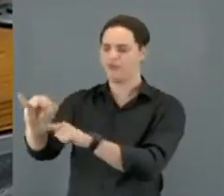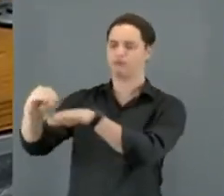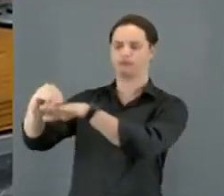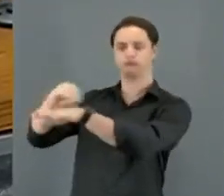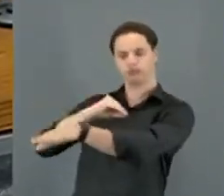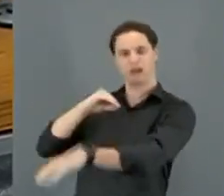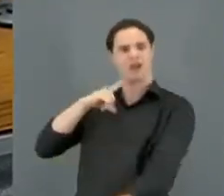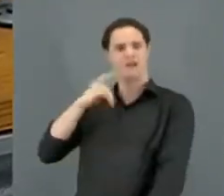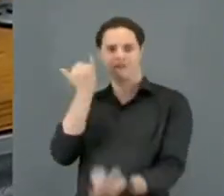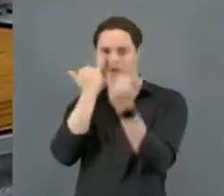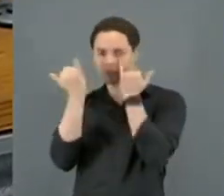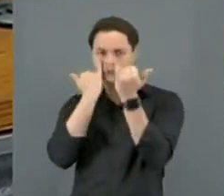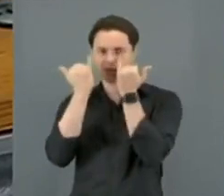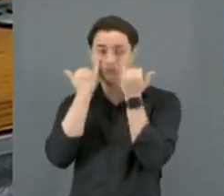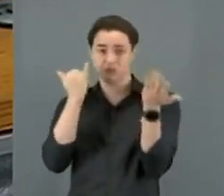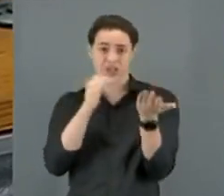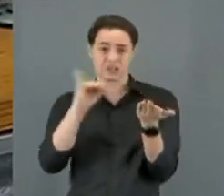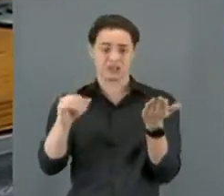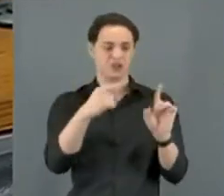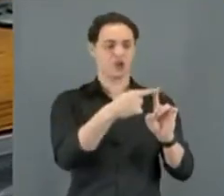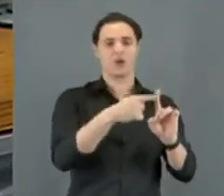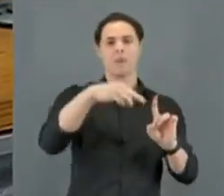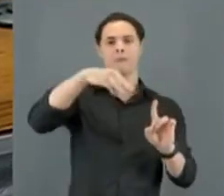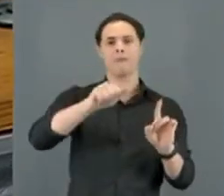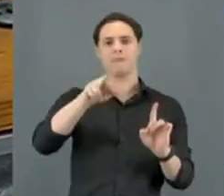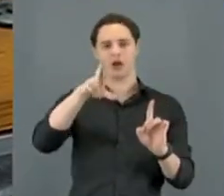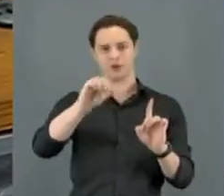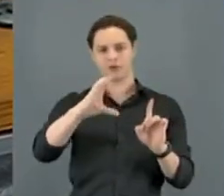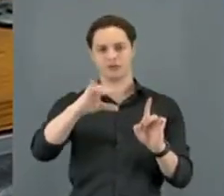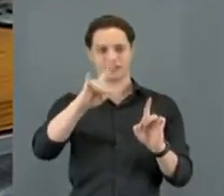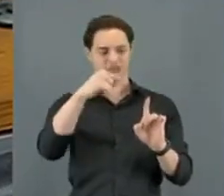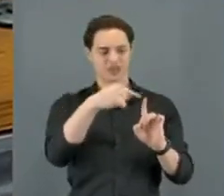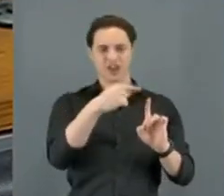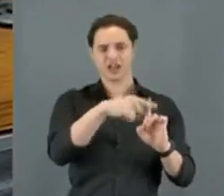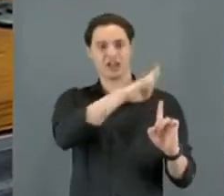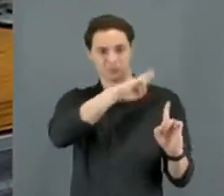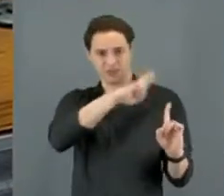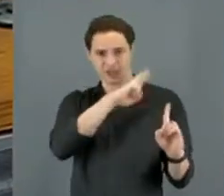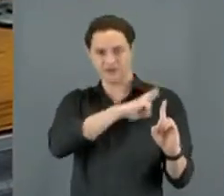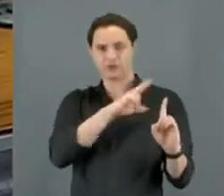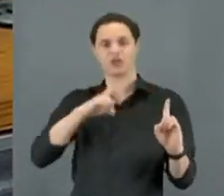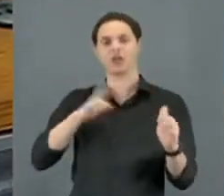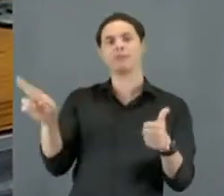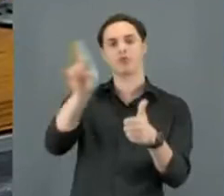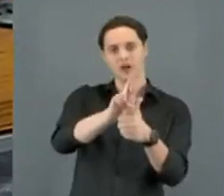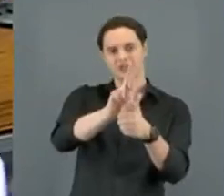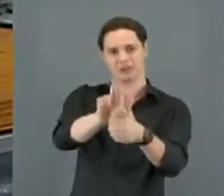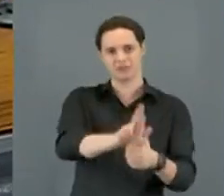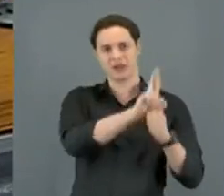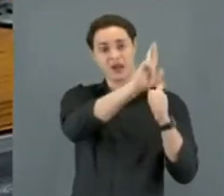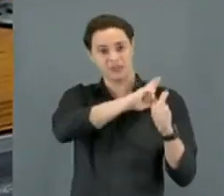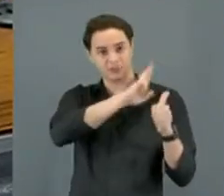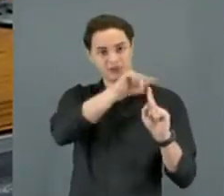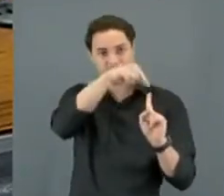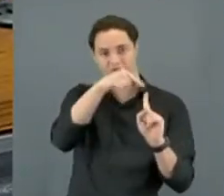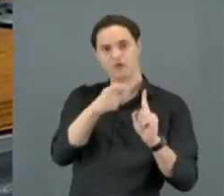Bolsonaro, se Mauro Cid pagava as contas, e vocês vão ver que lá tem coisa do Arco da Velha mesmo. Eu sei que vocês devem ficar